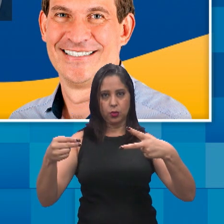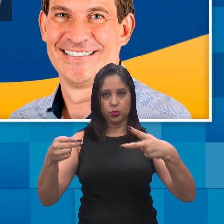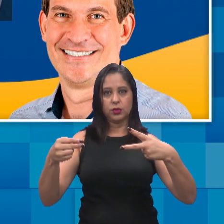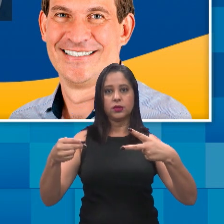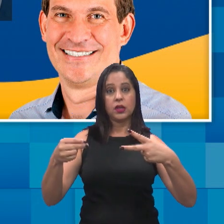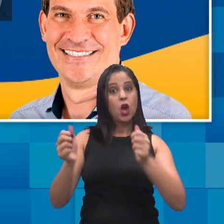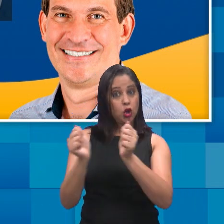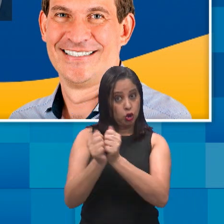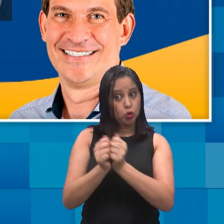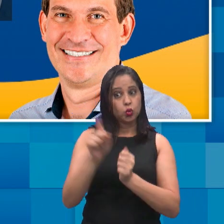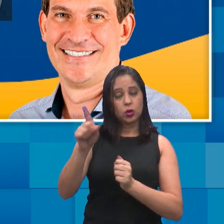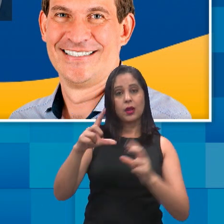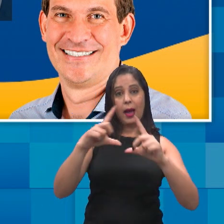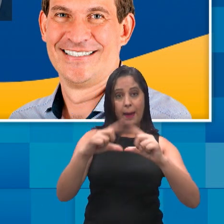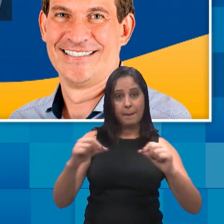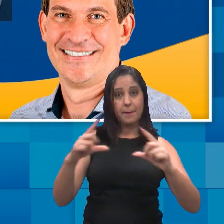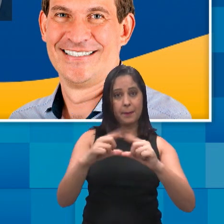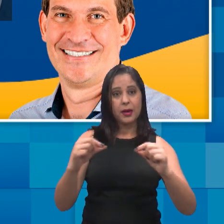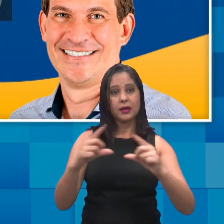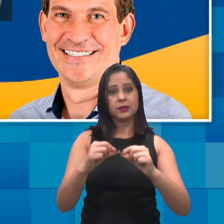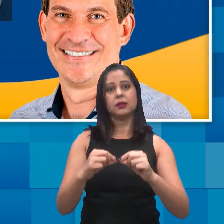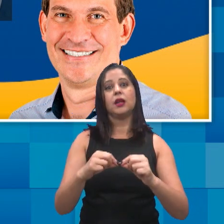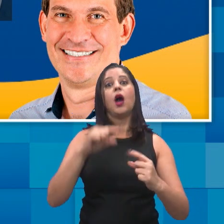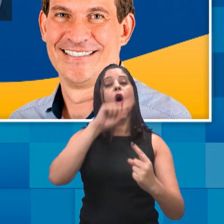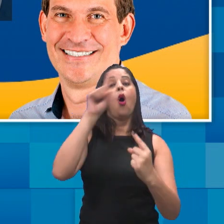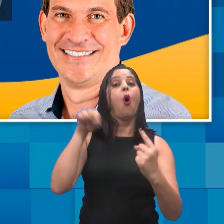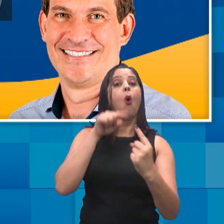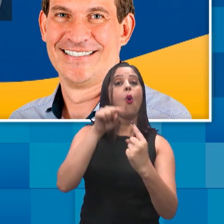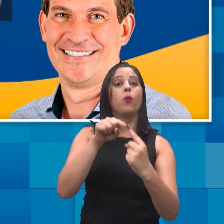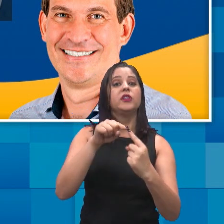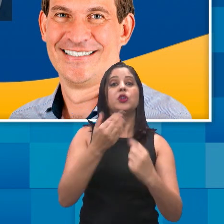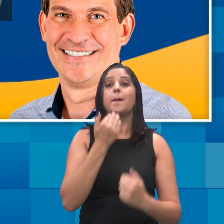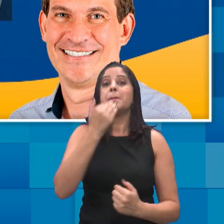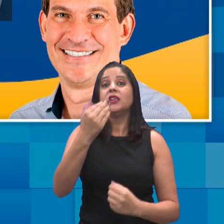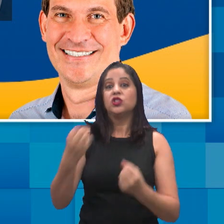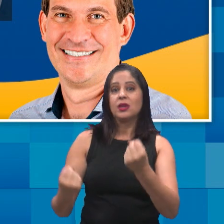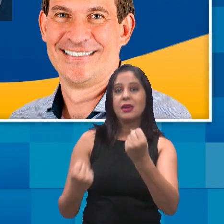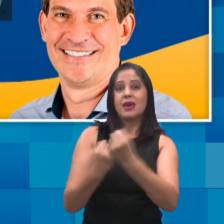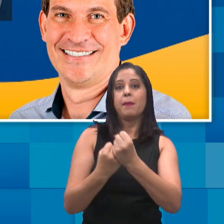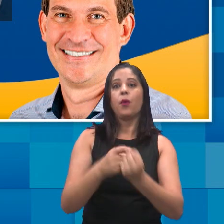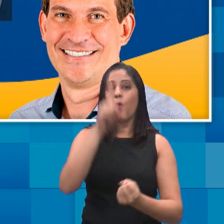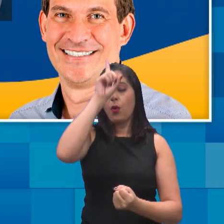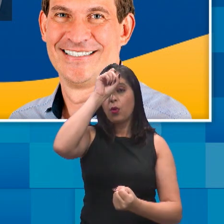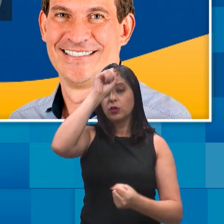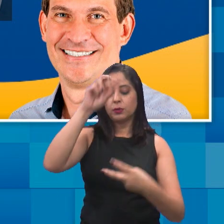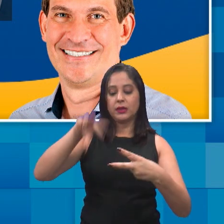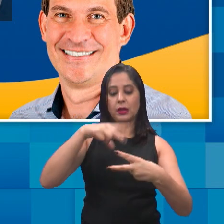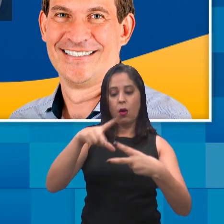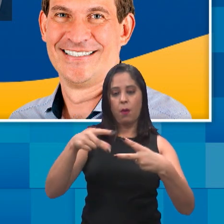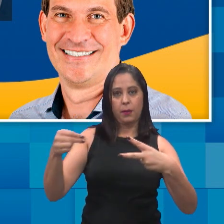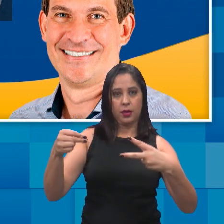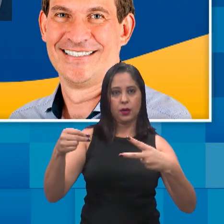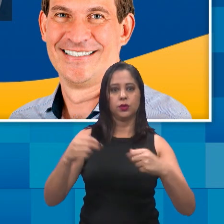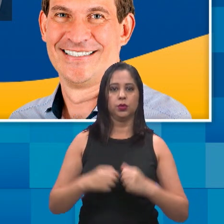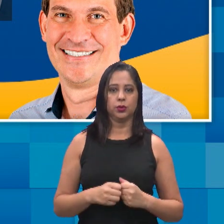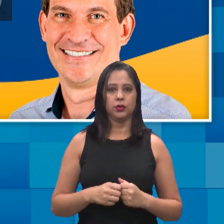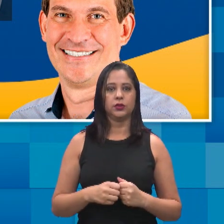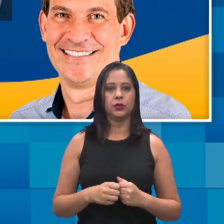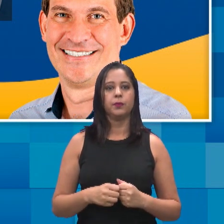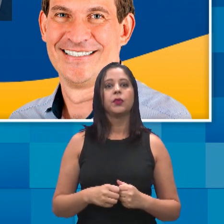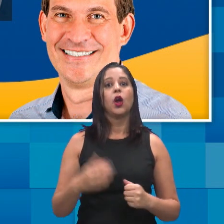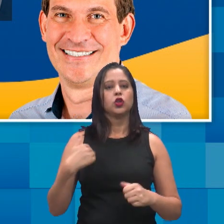que a gente pudesse também buscar apoio ao Hospital Pio XII. Estivemos lá percorrendo